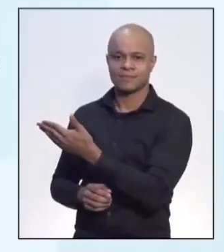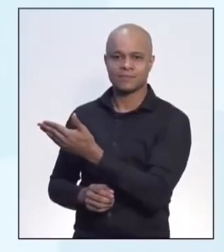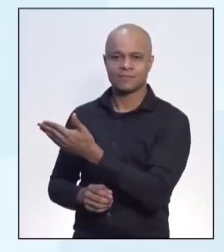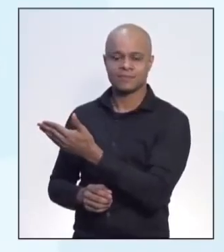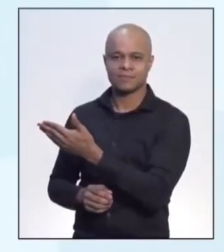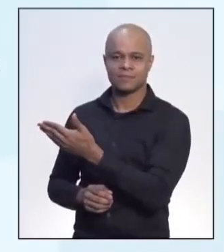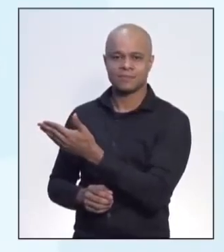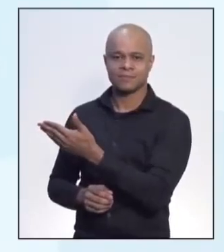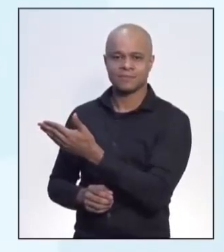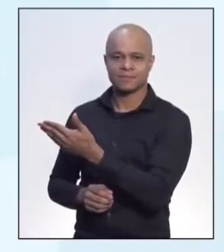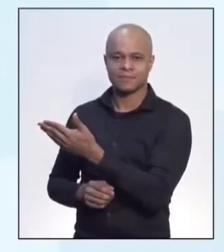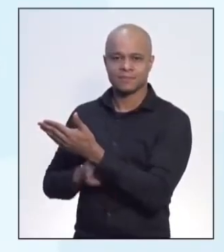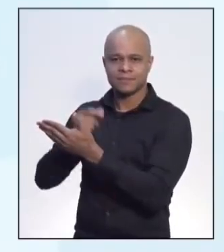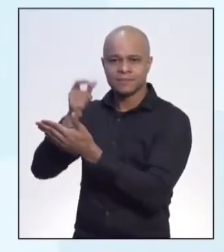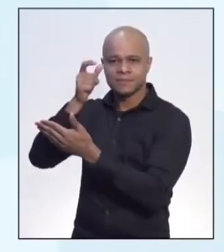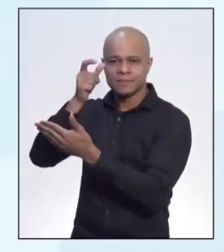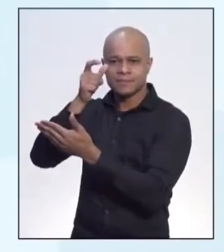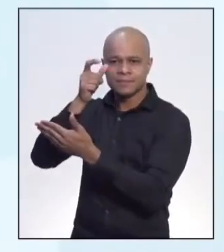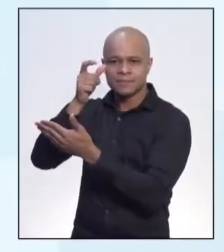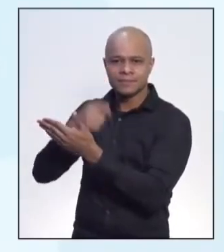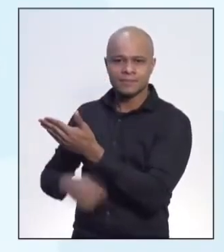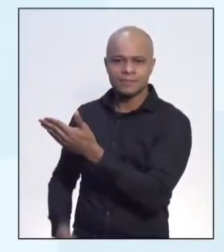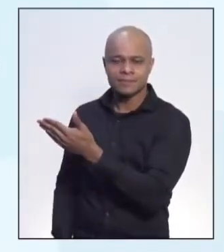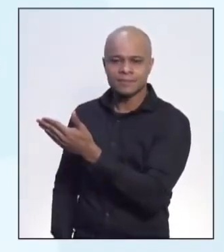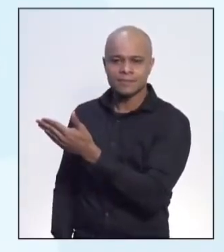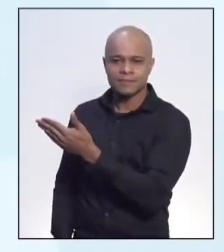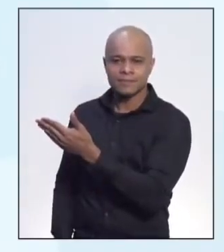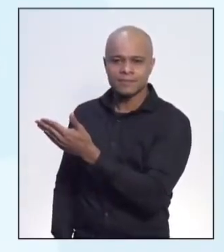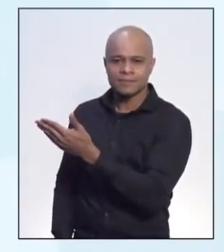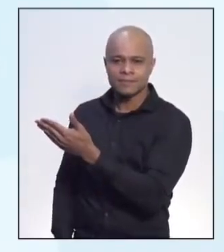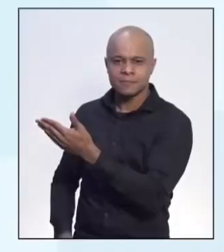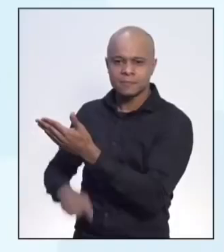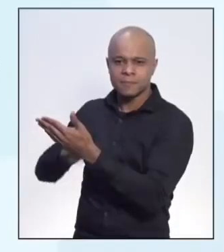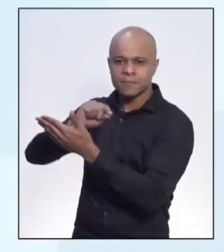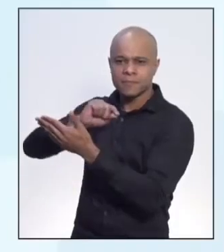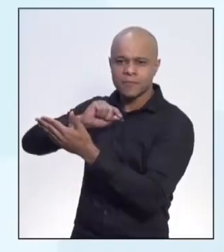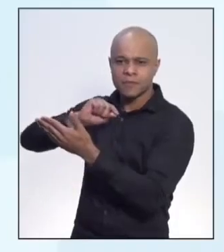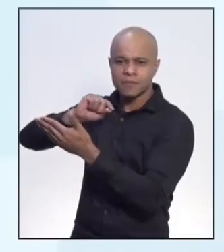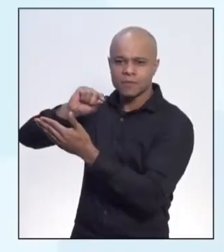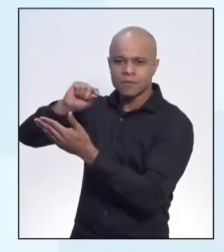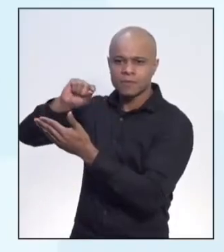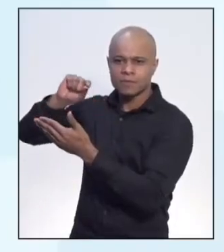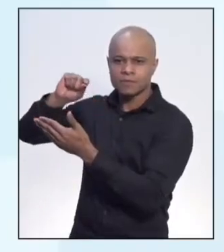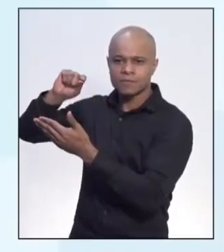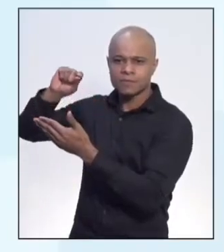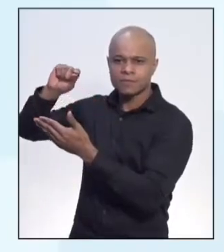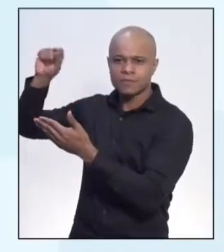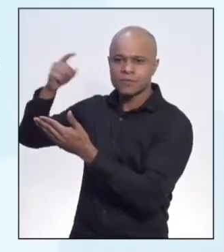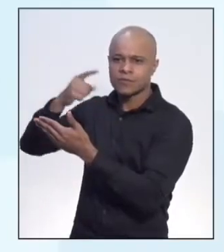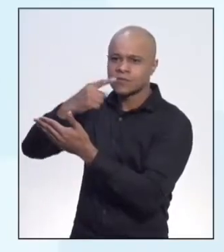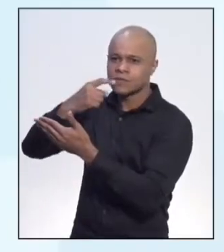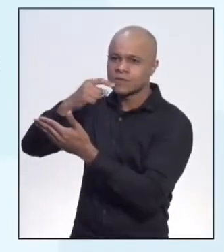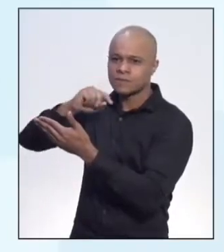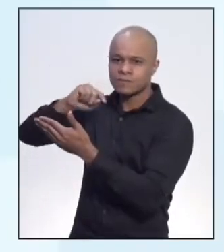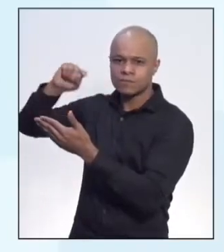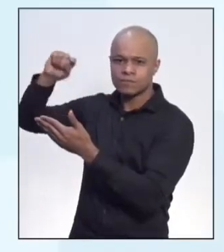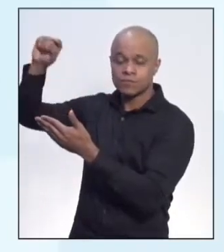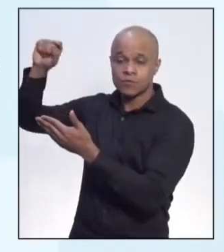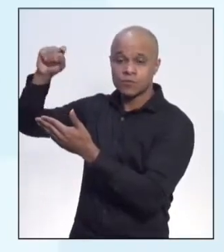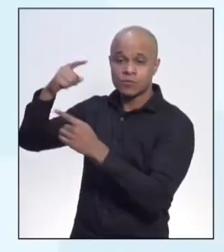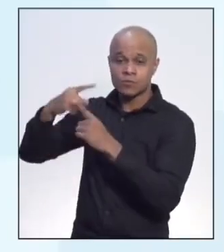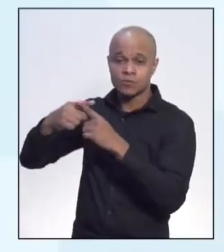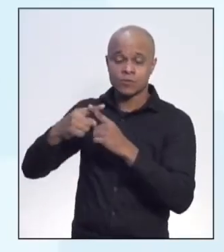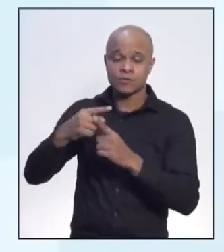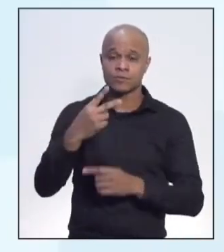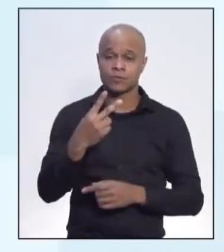2x. Observem a posição dessa reta, já que 2x é